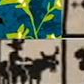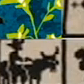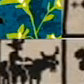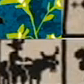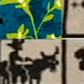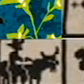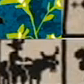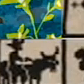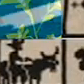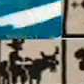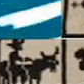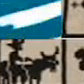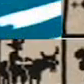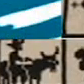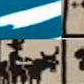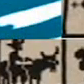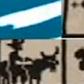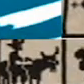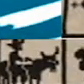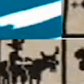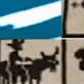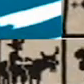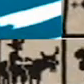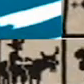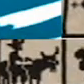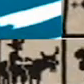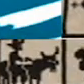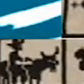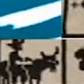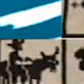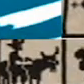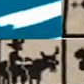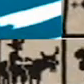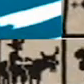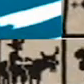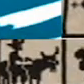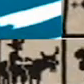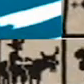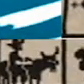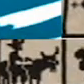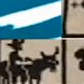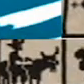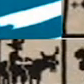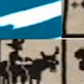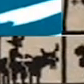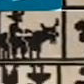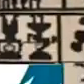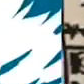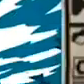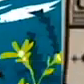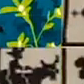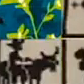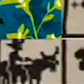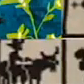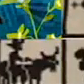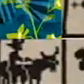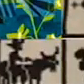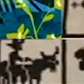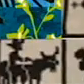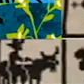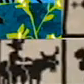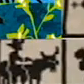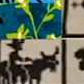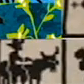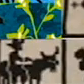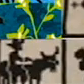sem sequer imaginar que aquilo que comia não era bicho do mar, era a sacola de plástico que